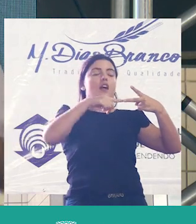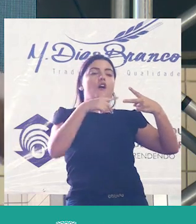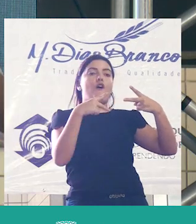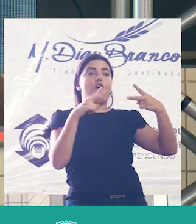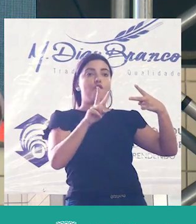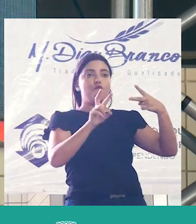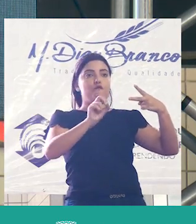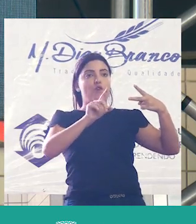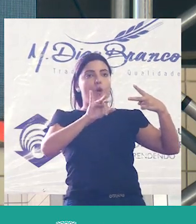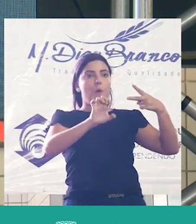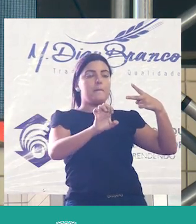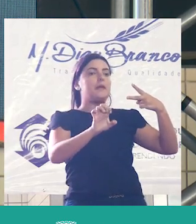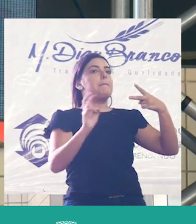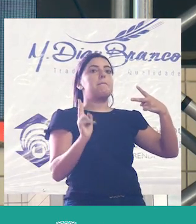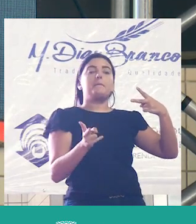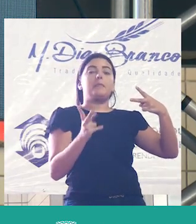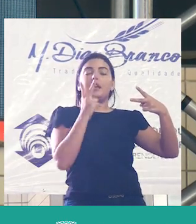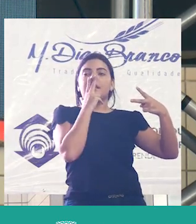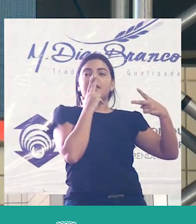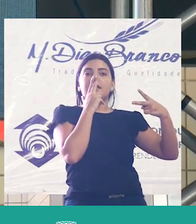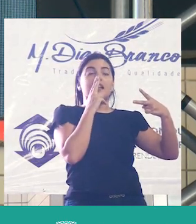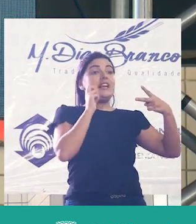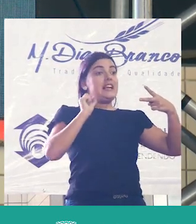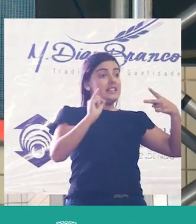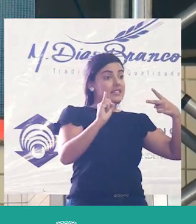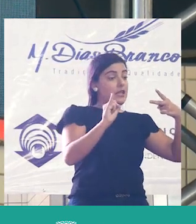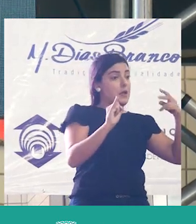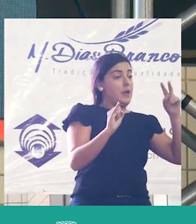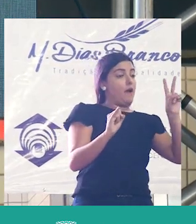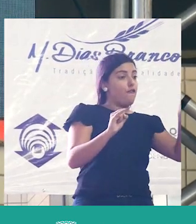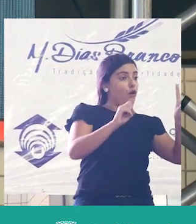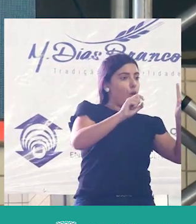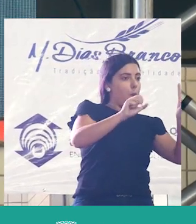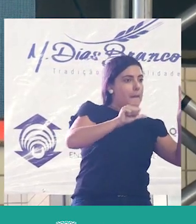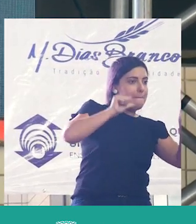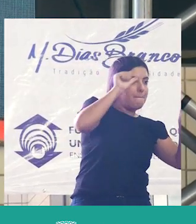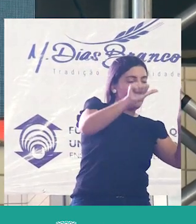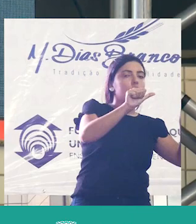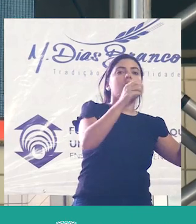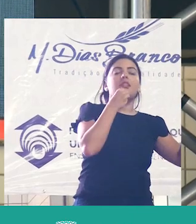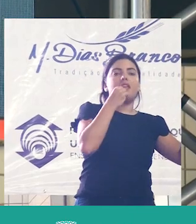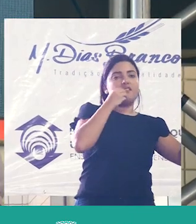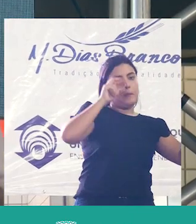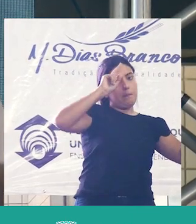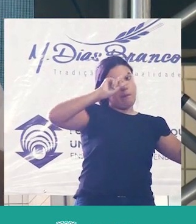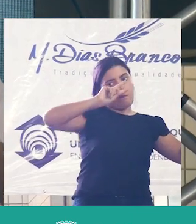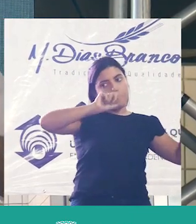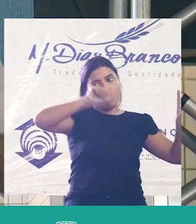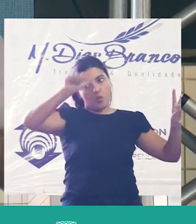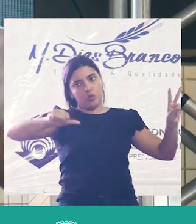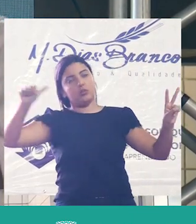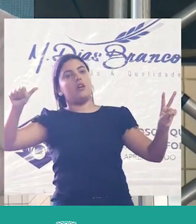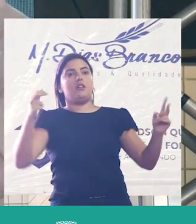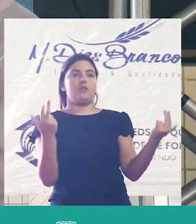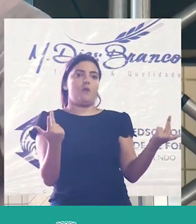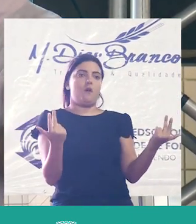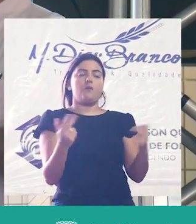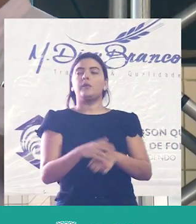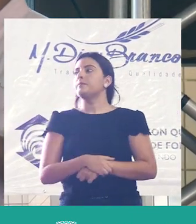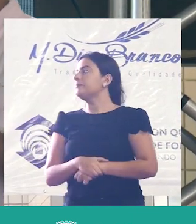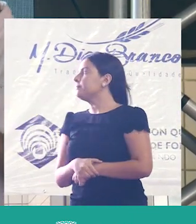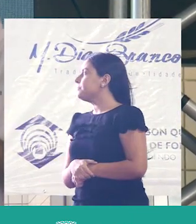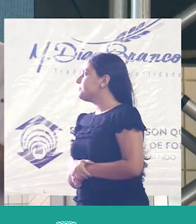coisa. Alterou um participante, todos os outros serão alterados na mesma proporção. Bom,